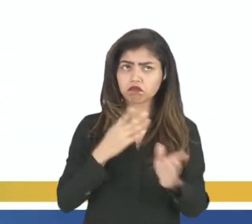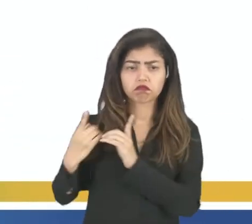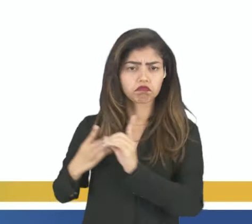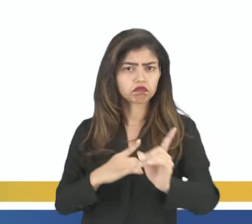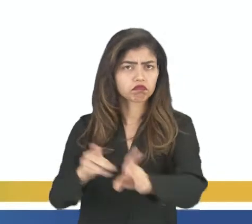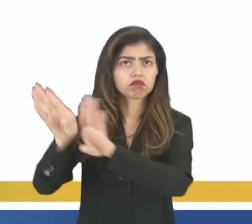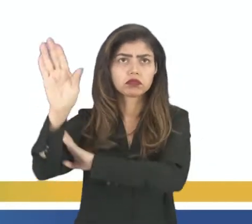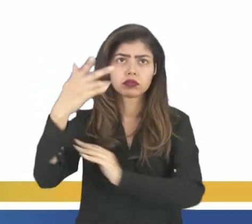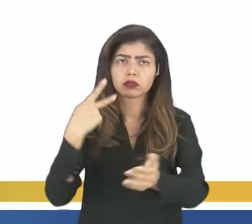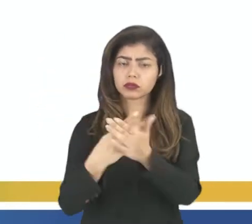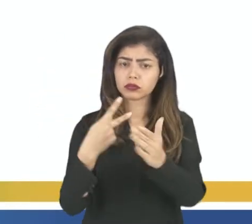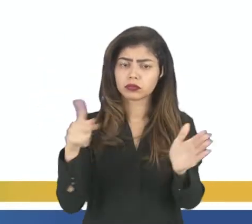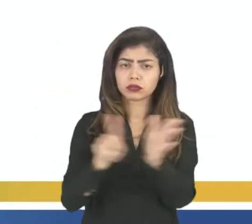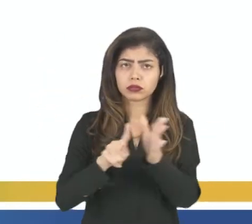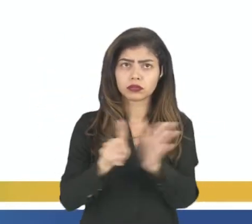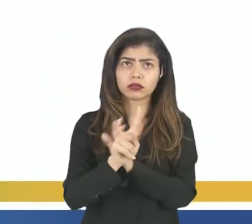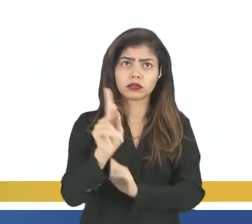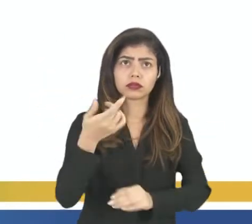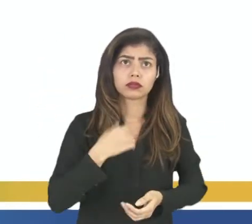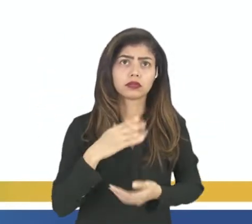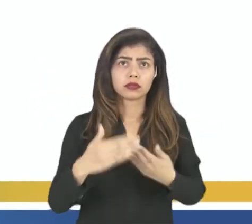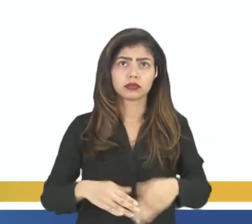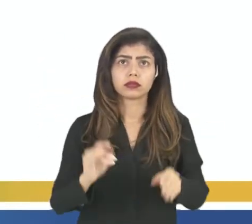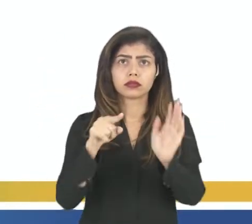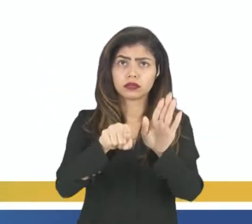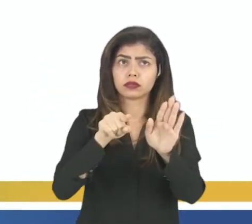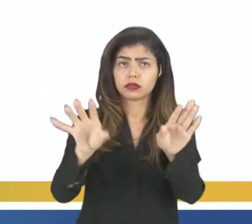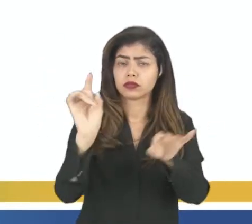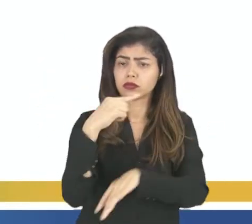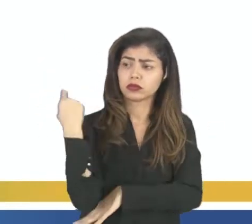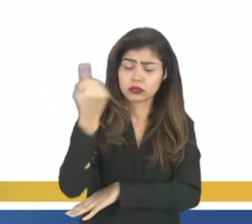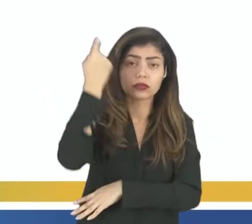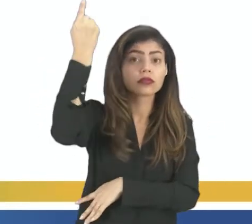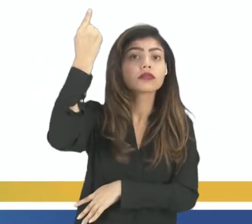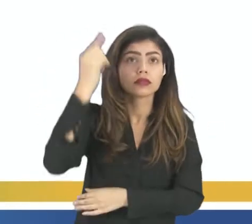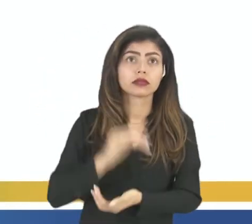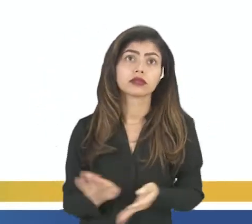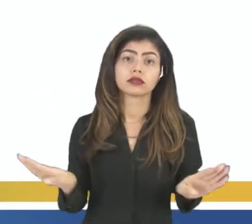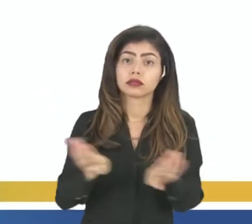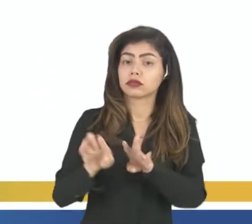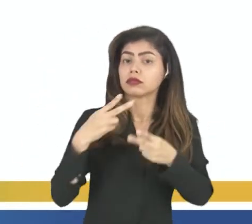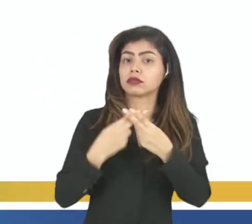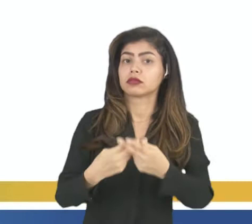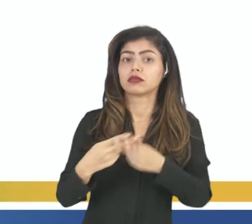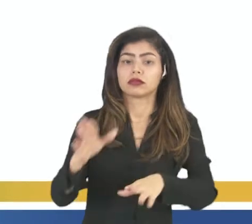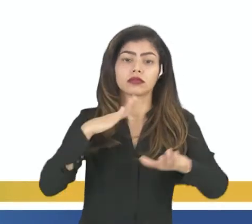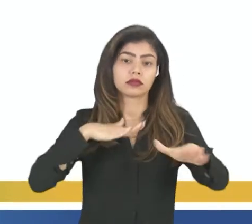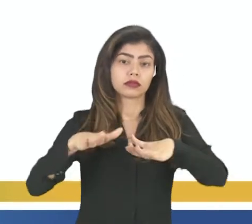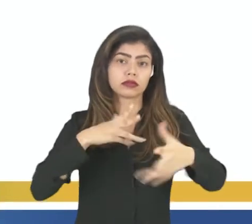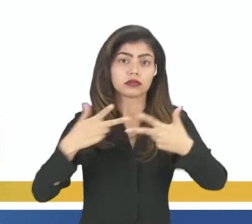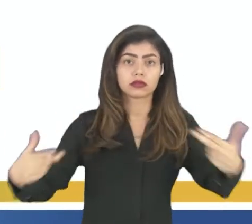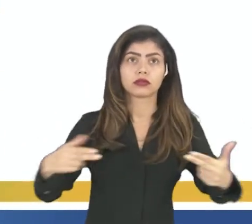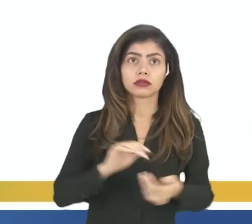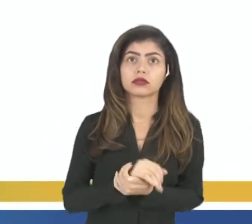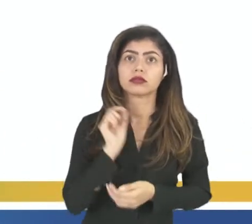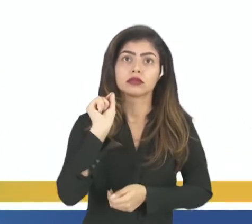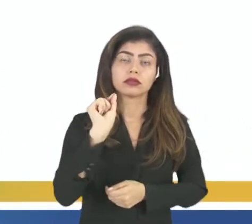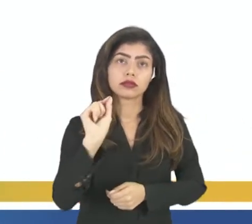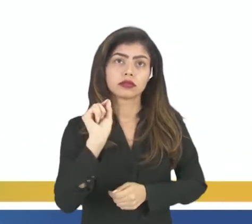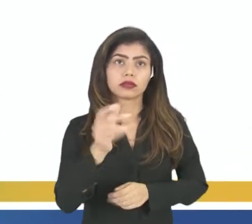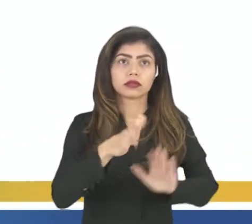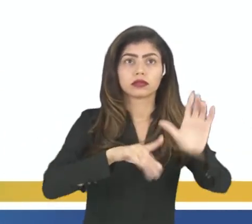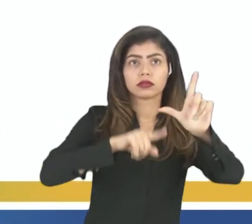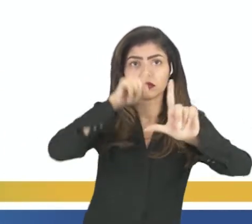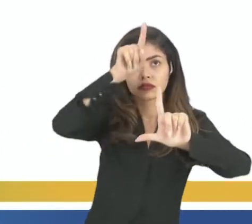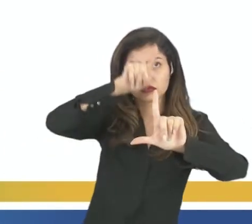trajetória adotada pelo corpo, isto é, ele depende apenas da altura e do peso do corpo. Olhando a